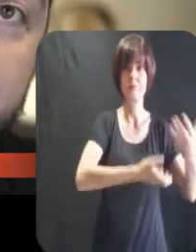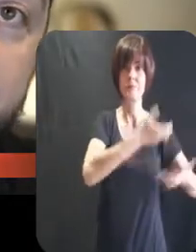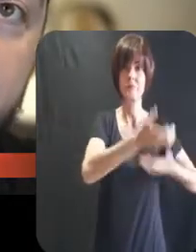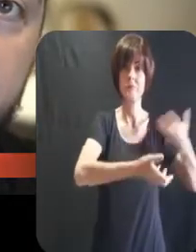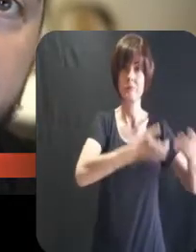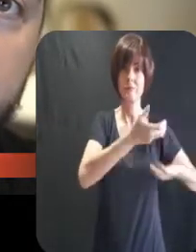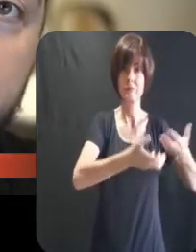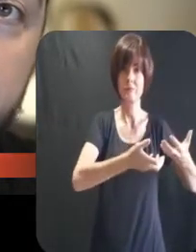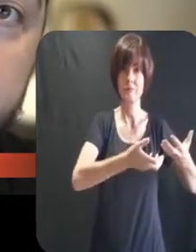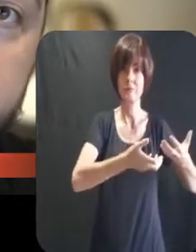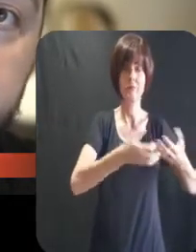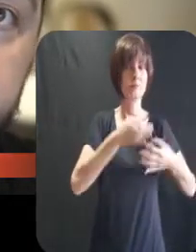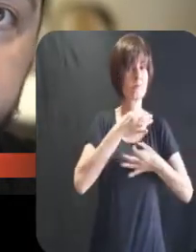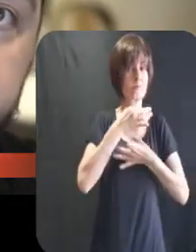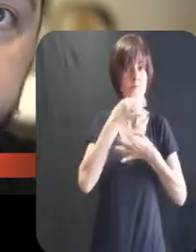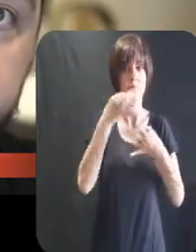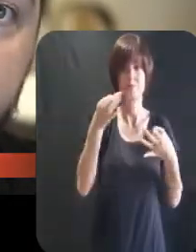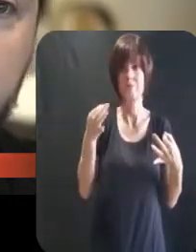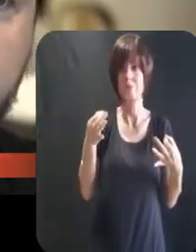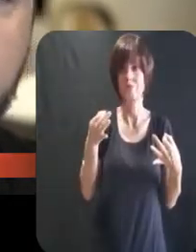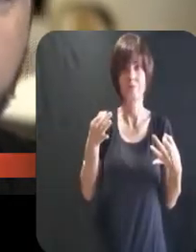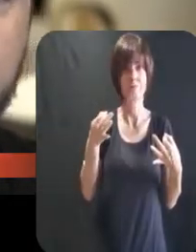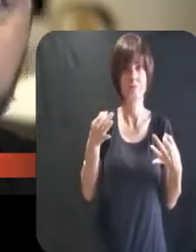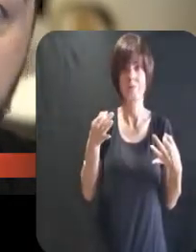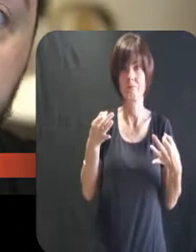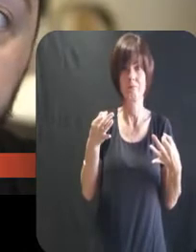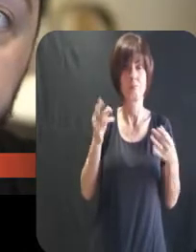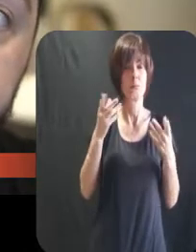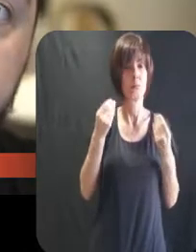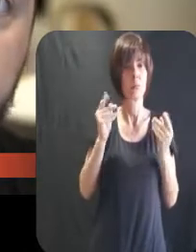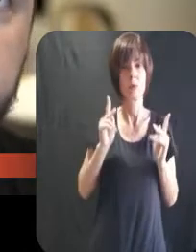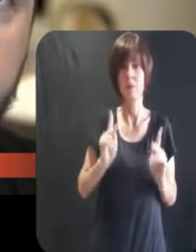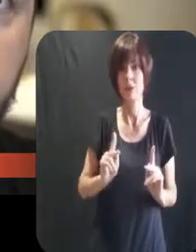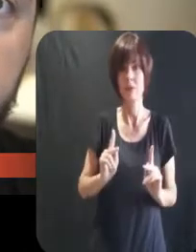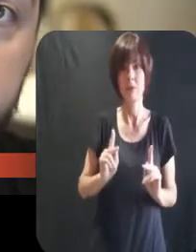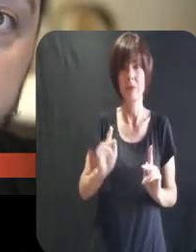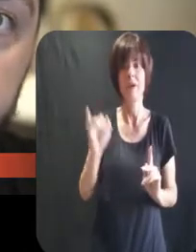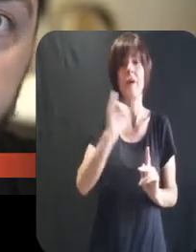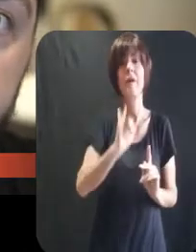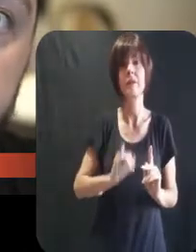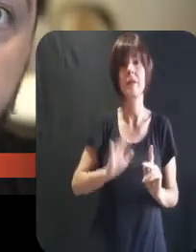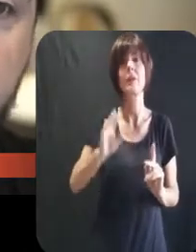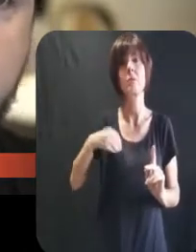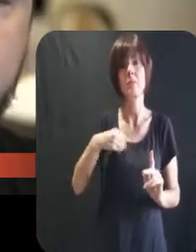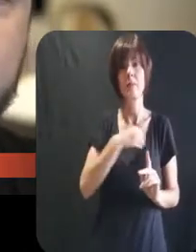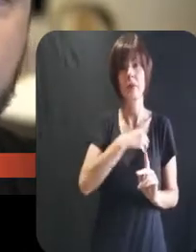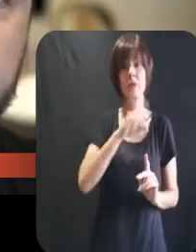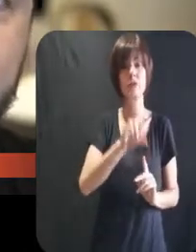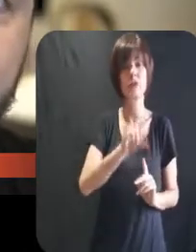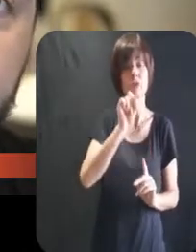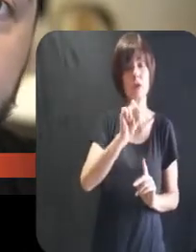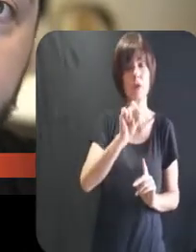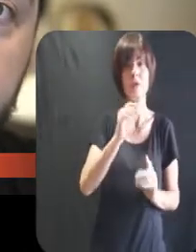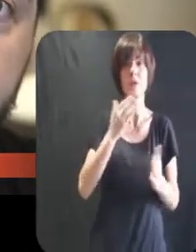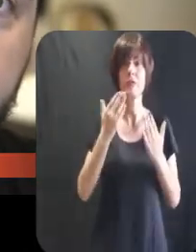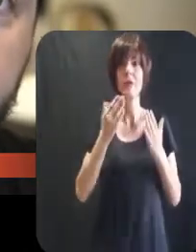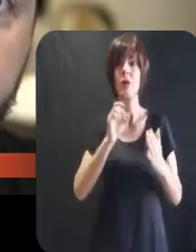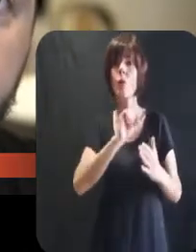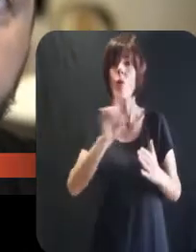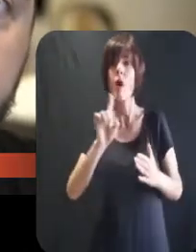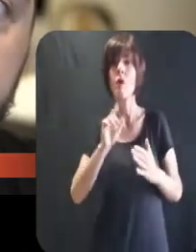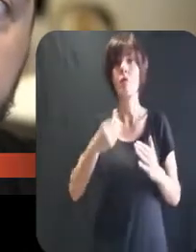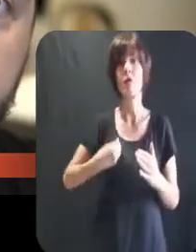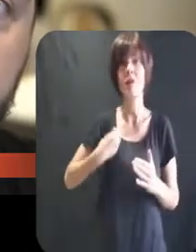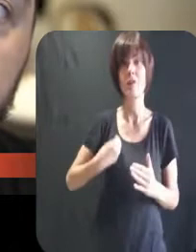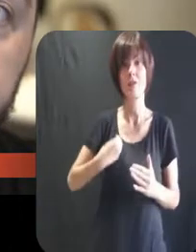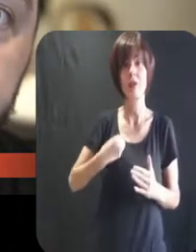cremar eles em outra região. É terrível, são muitas mortes. A Itália já tem que escolher quem